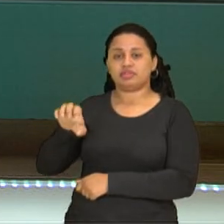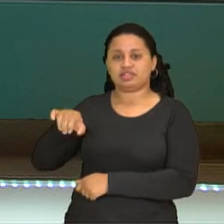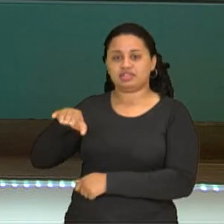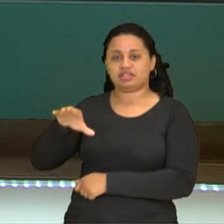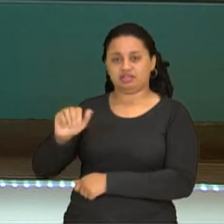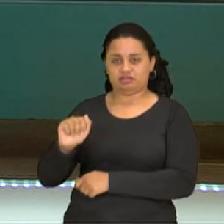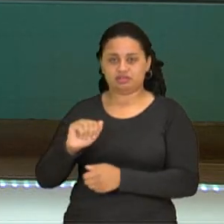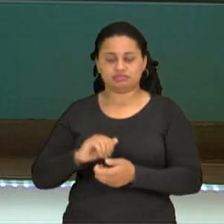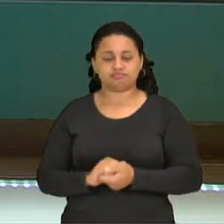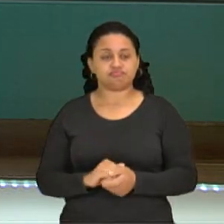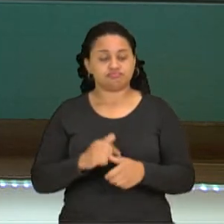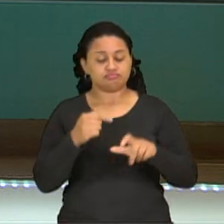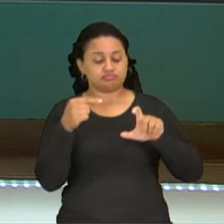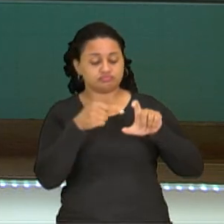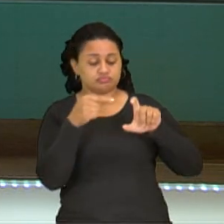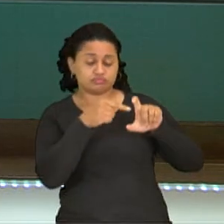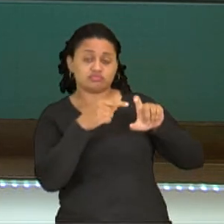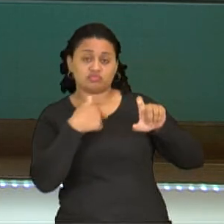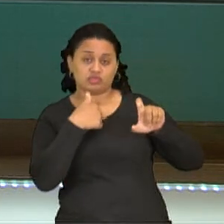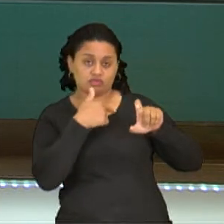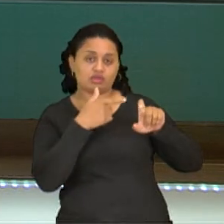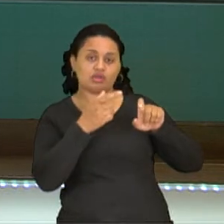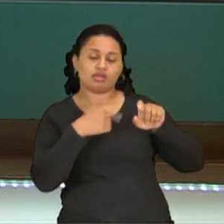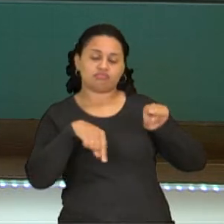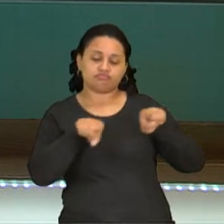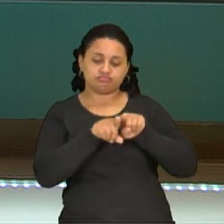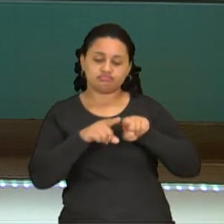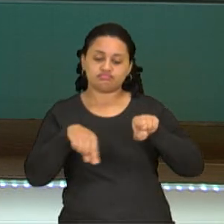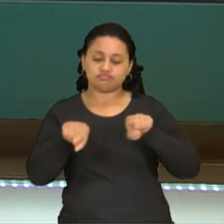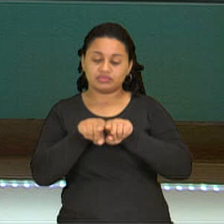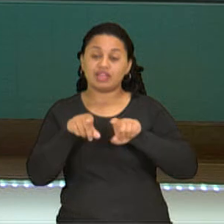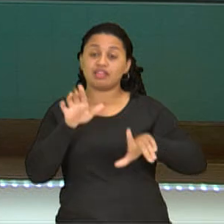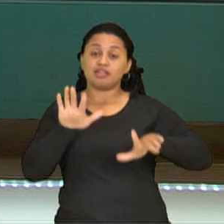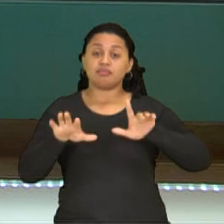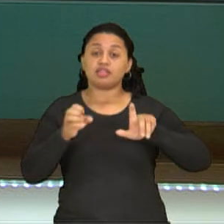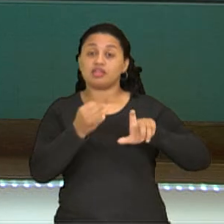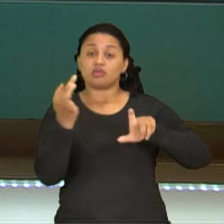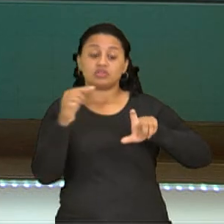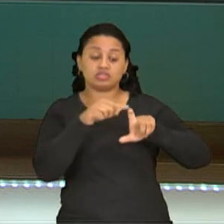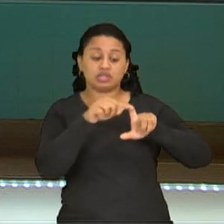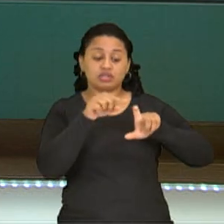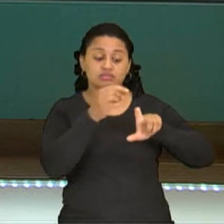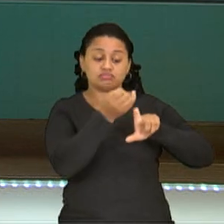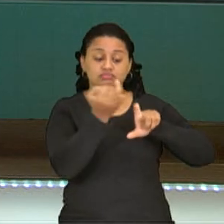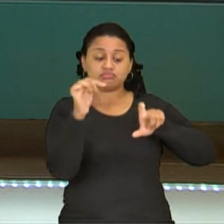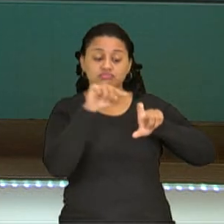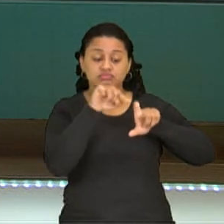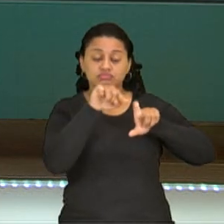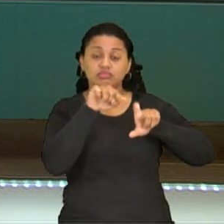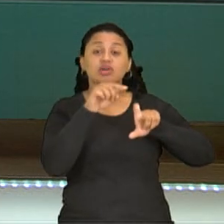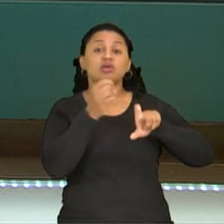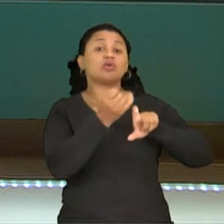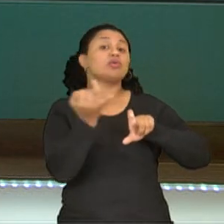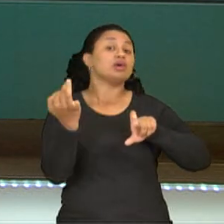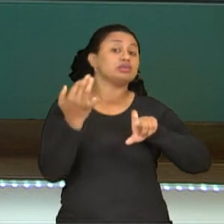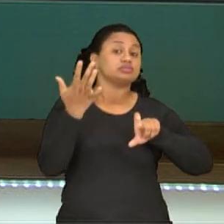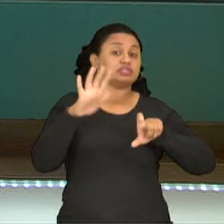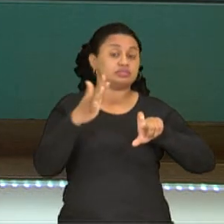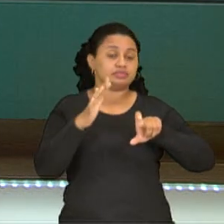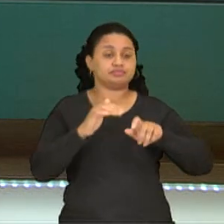A base, ela vai ser repetida de acordo com o número de vezes que o meu expoente